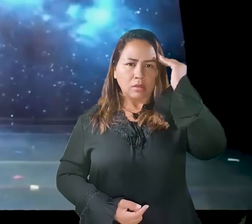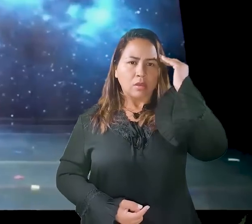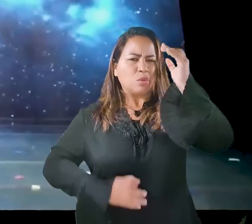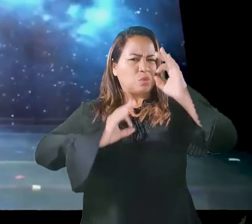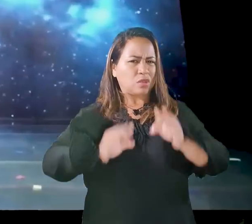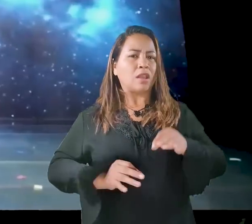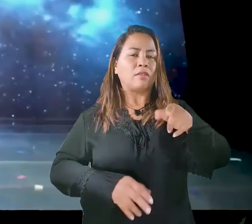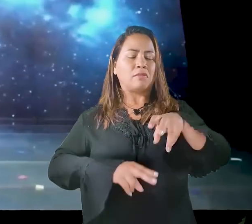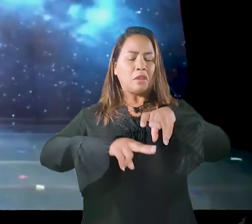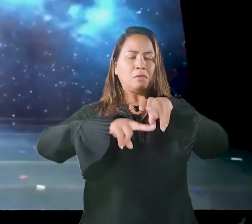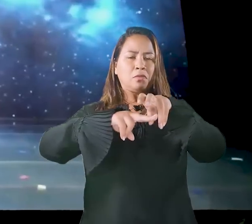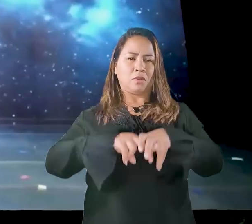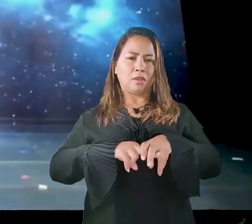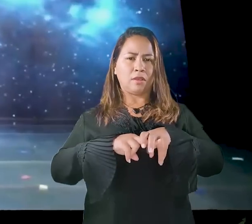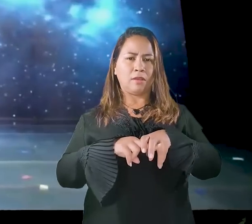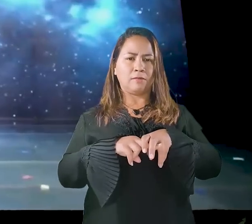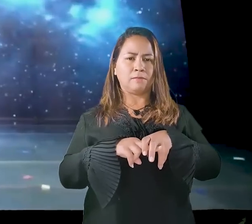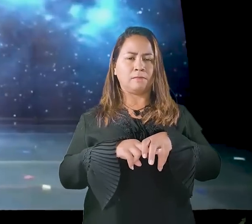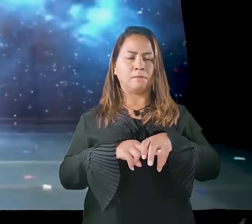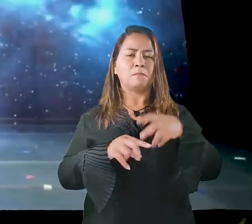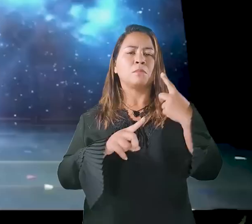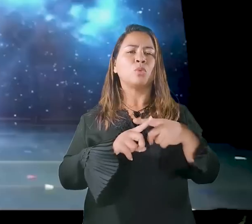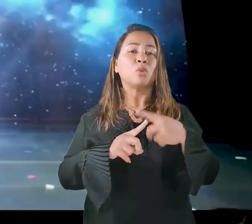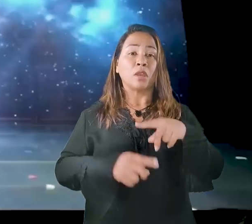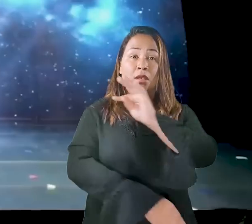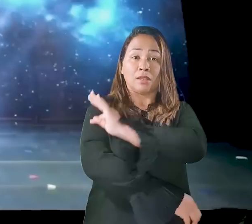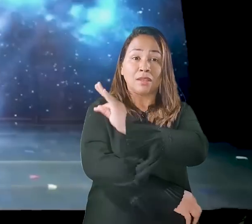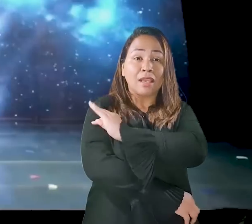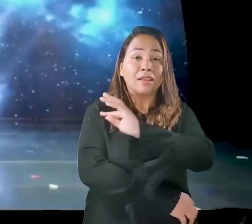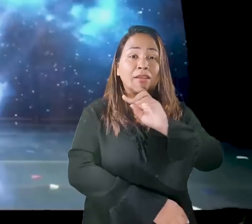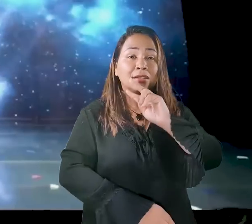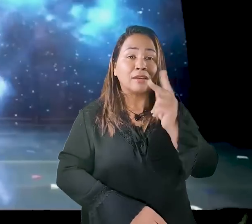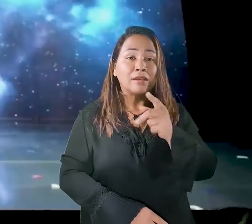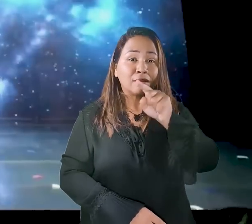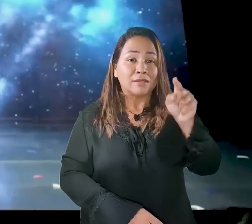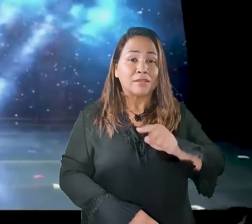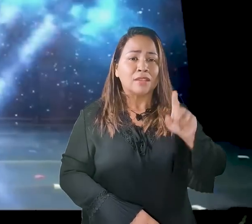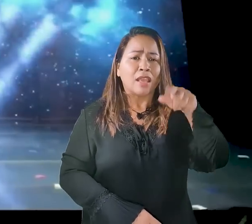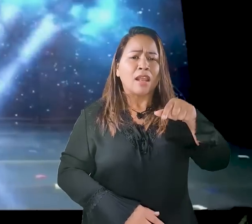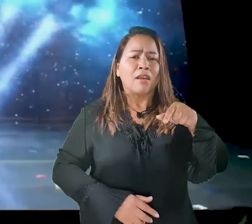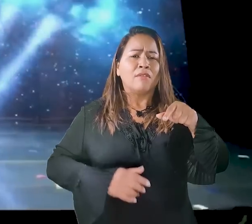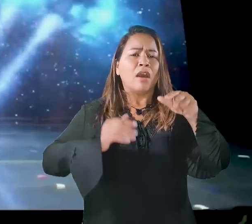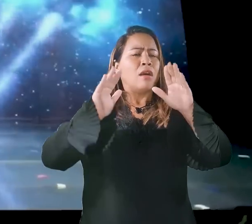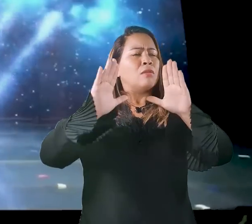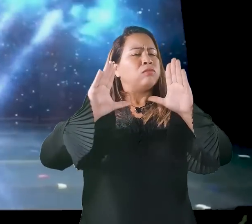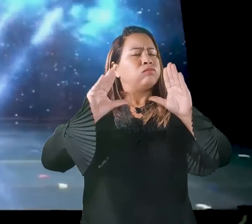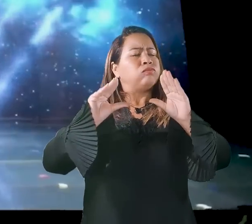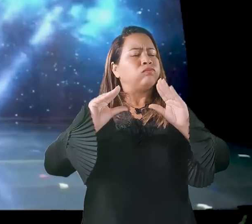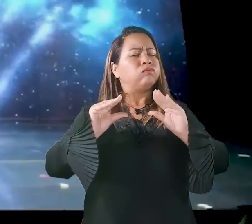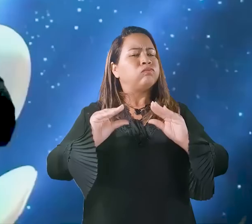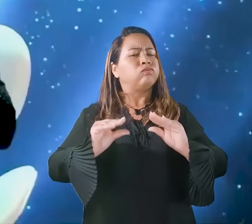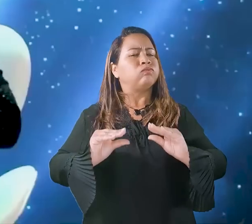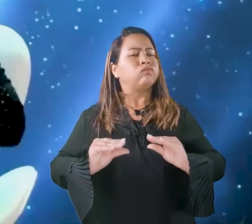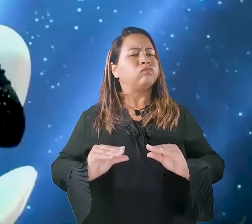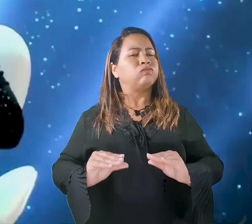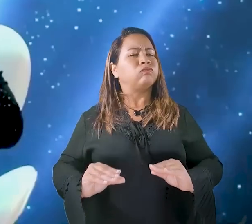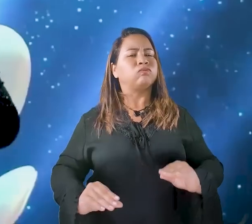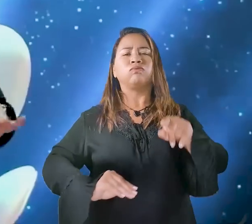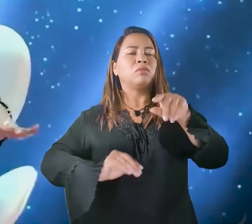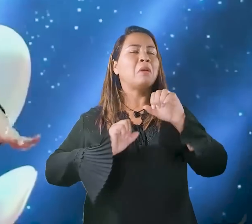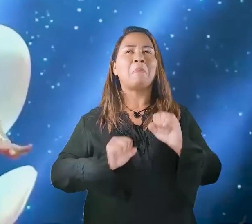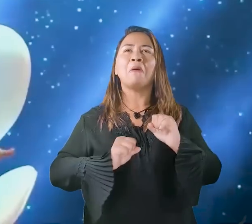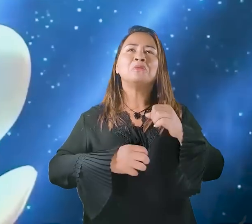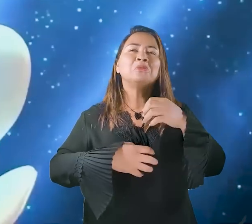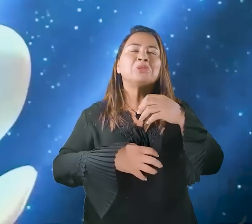é sentado. A técnica Hertz provoca um relaxamento tão grande que você pode adormecer. Porque ao estimular os meridianos, você fica com sensação